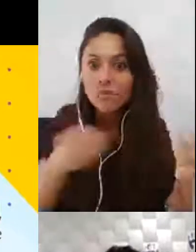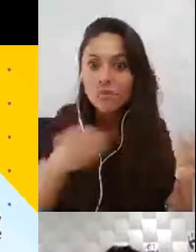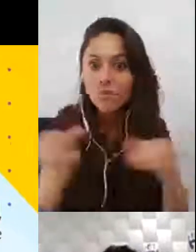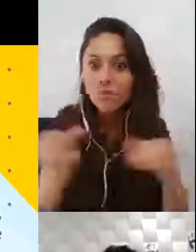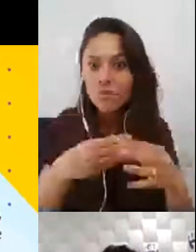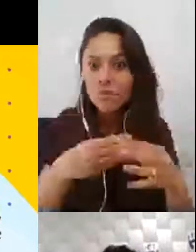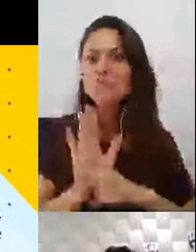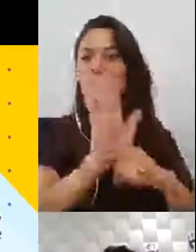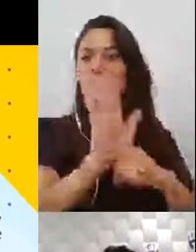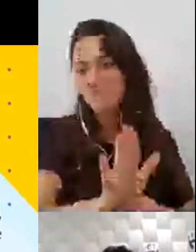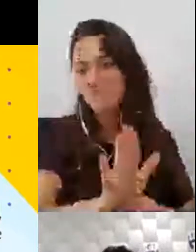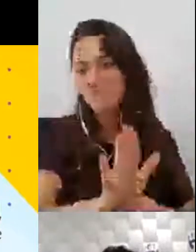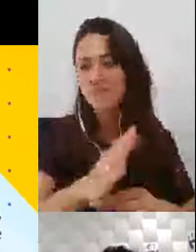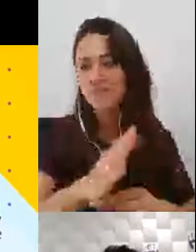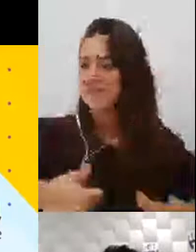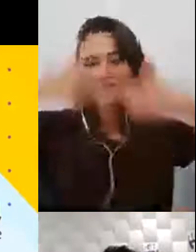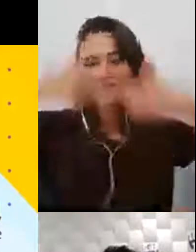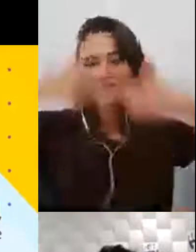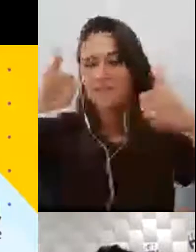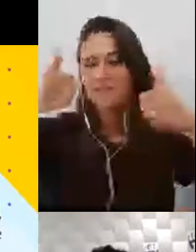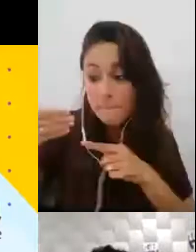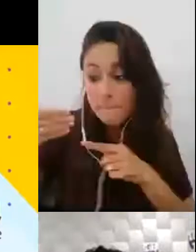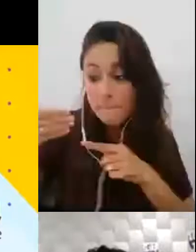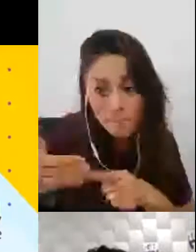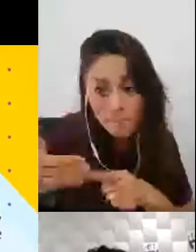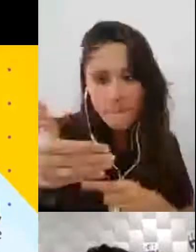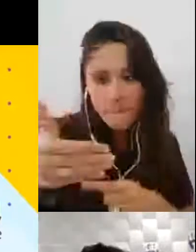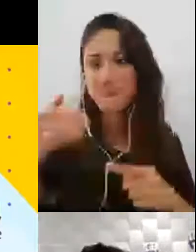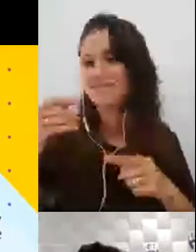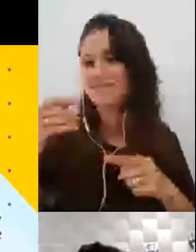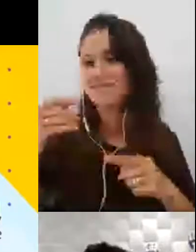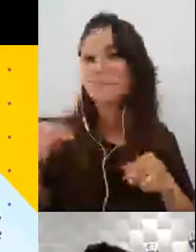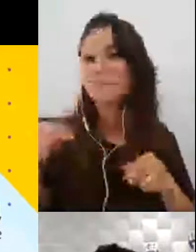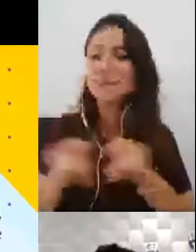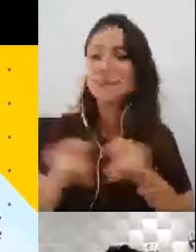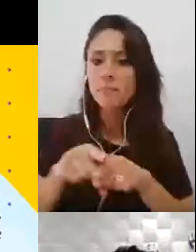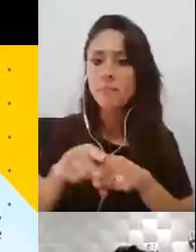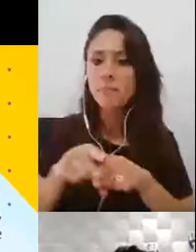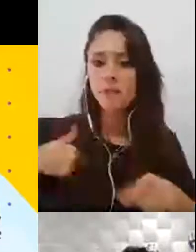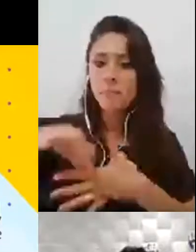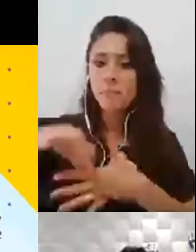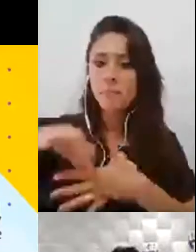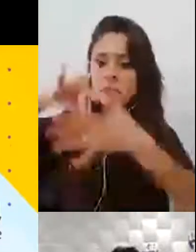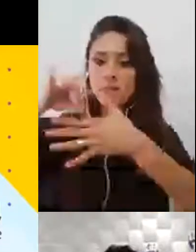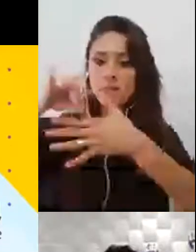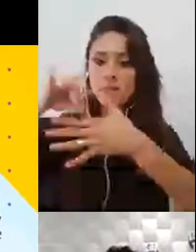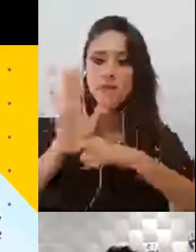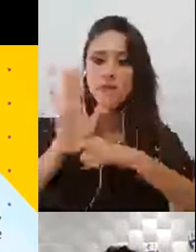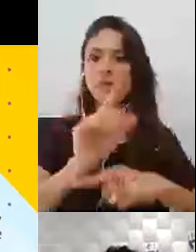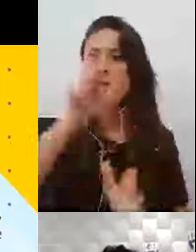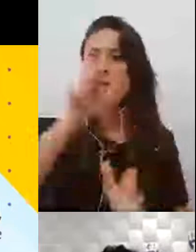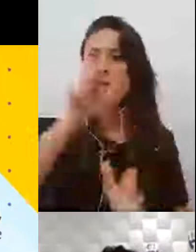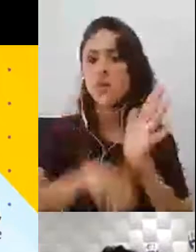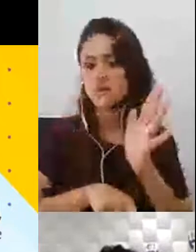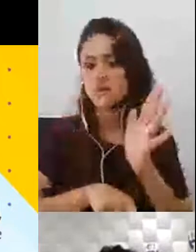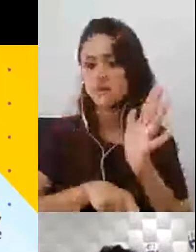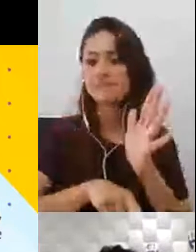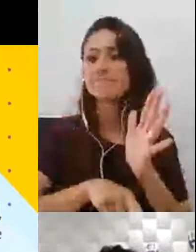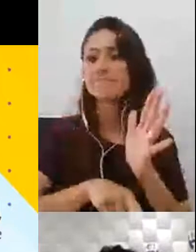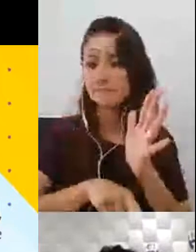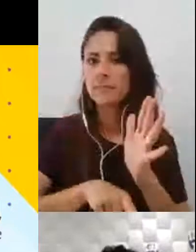e consigamos melhorar continuamente, liderança de projetos com foco em melhoria contínua, sempre